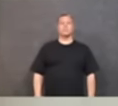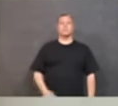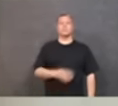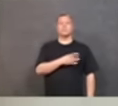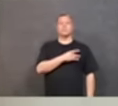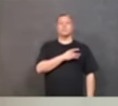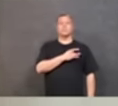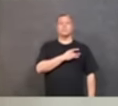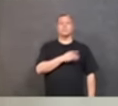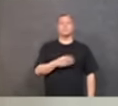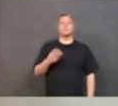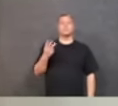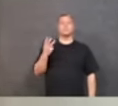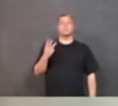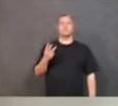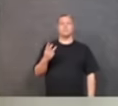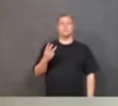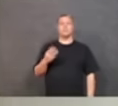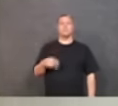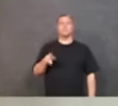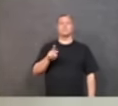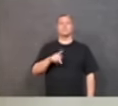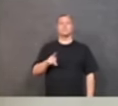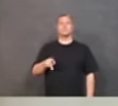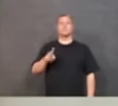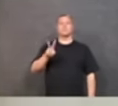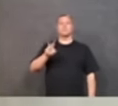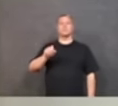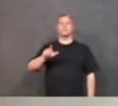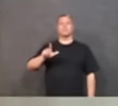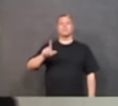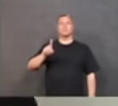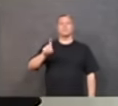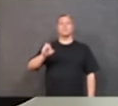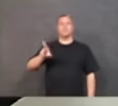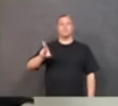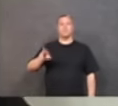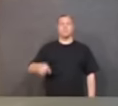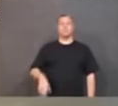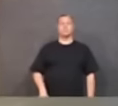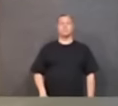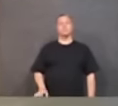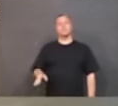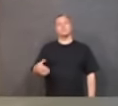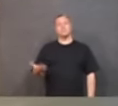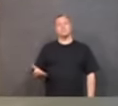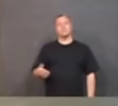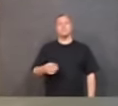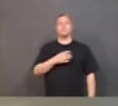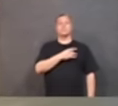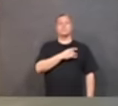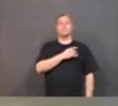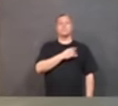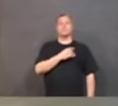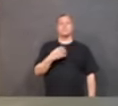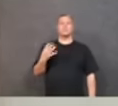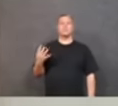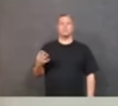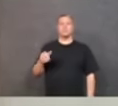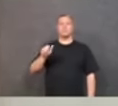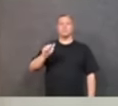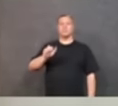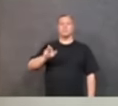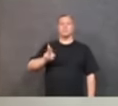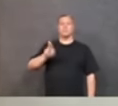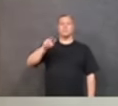Candidato 3, professor Valder Stefan e, consequentemente, professor